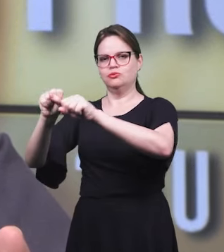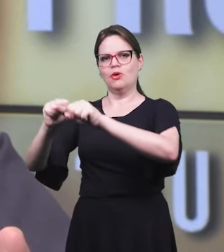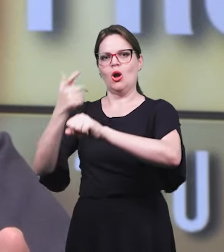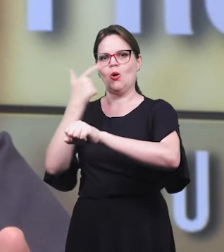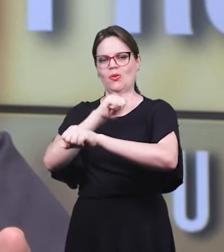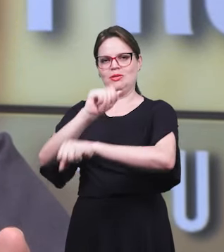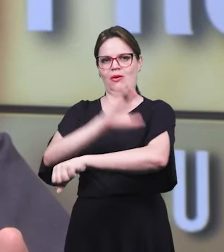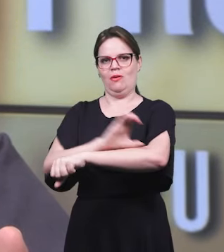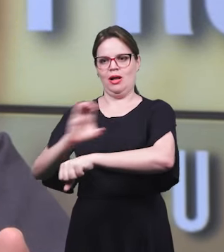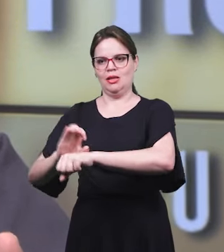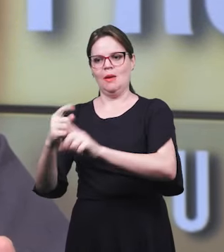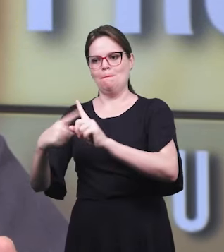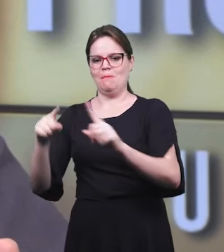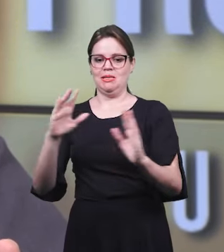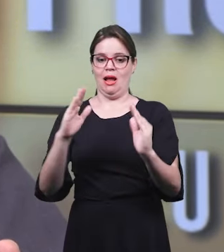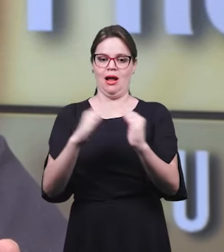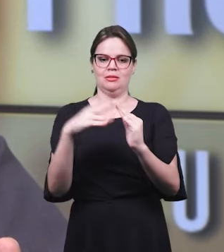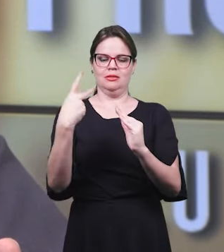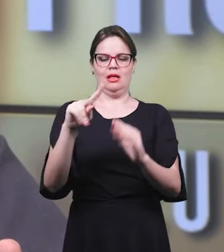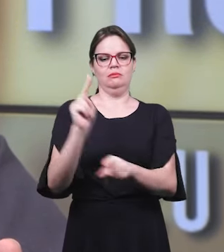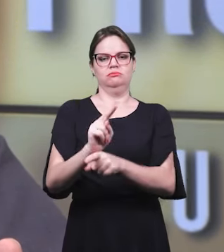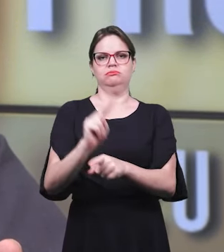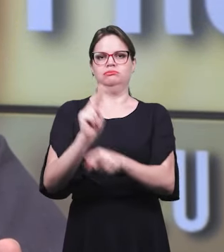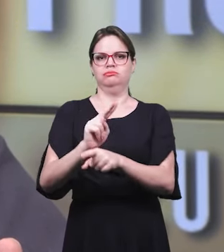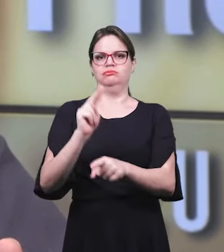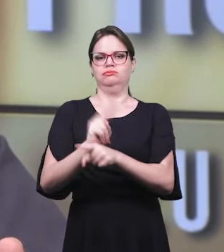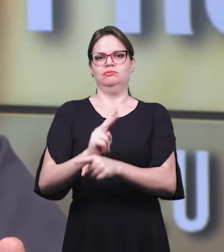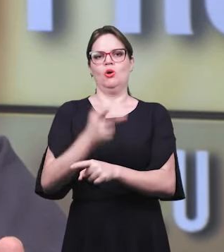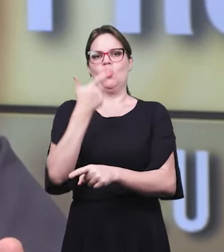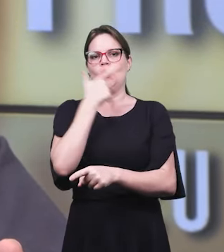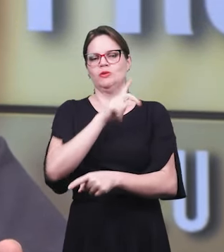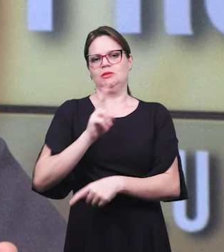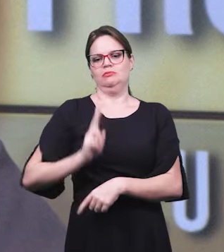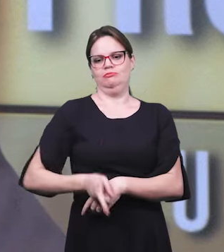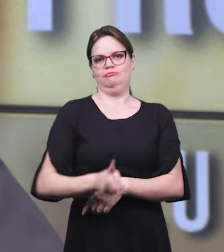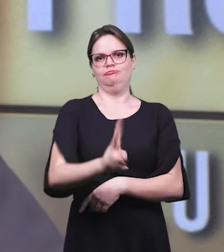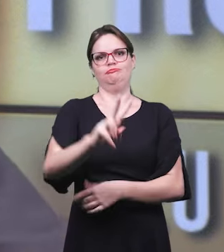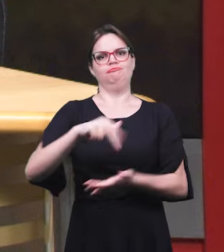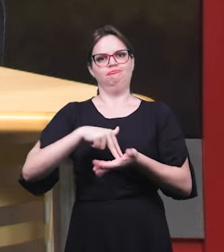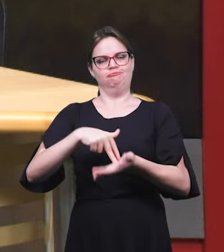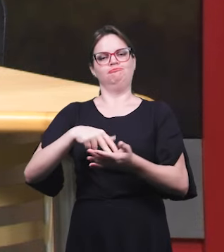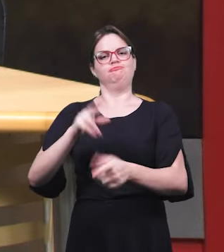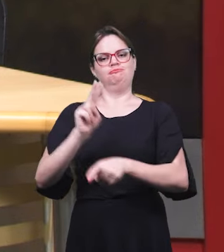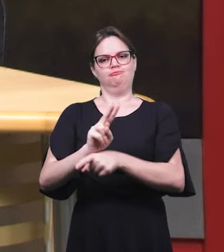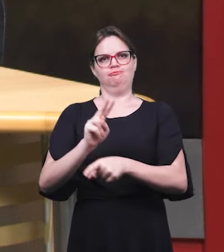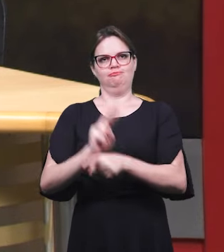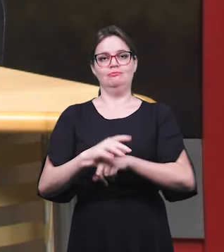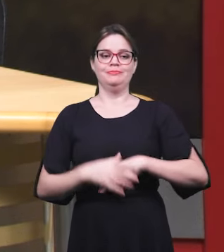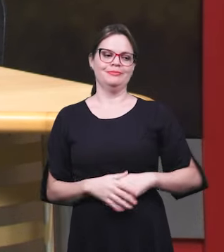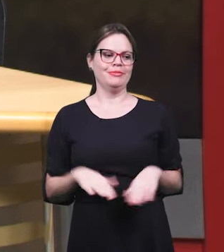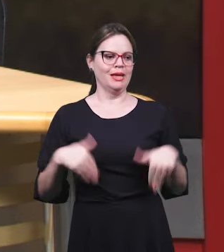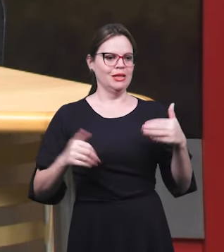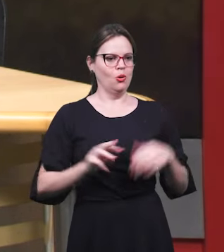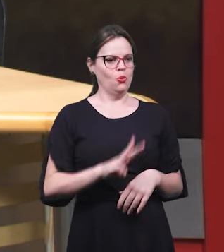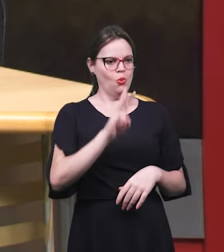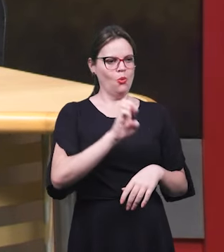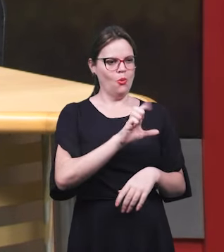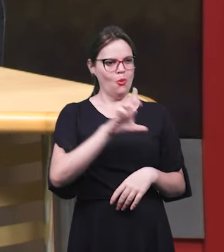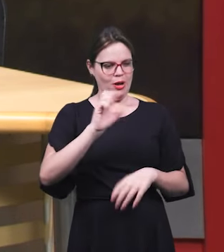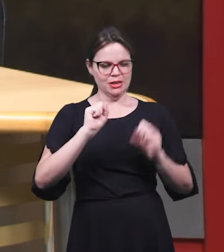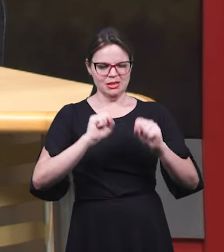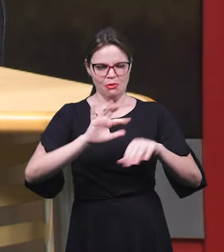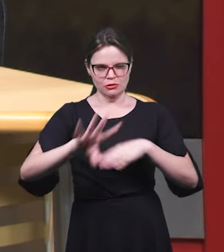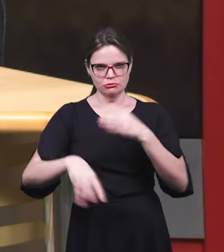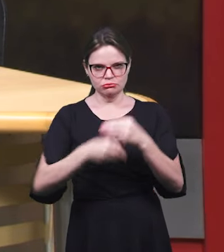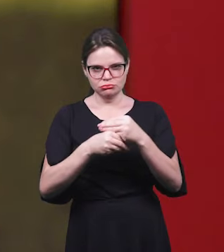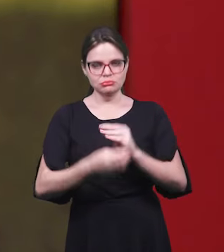que foi o fio de escarlata preso na janela. Wallace, completa aí, porque a história é muito